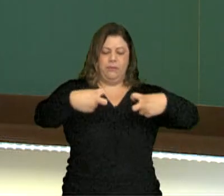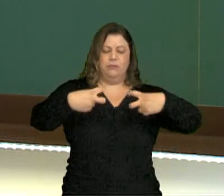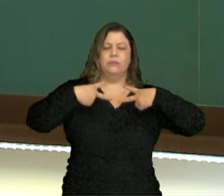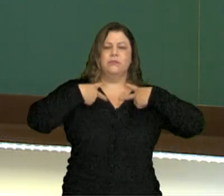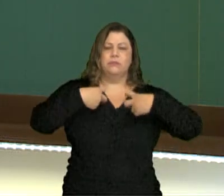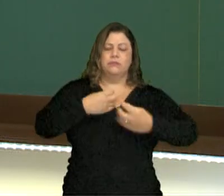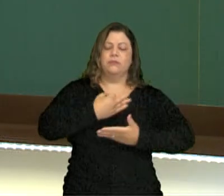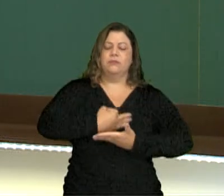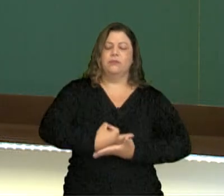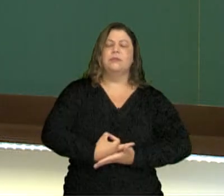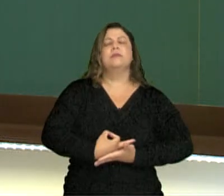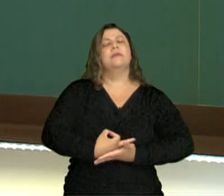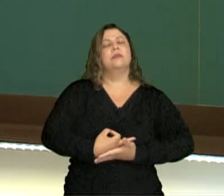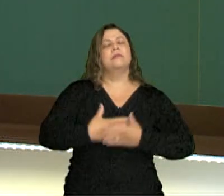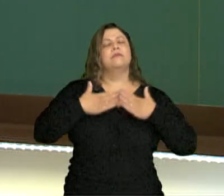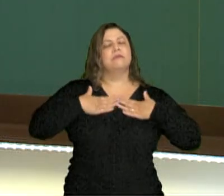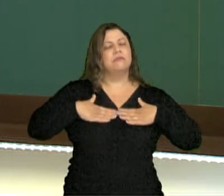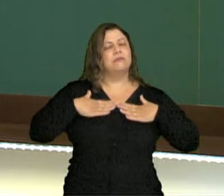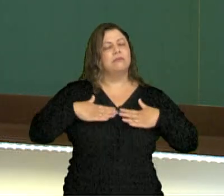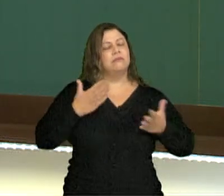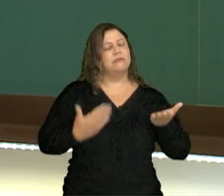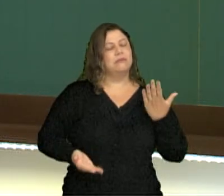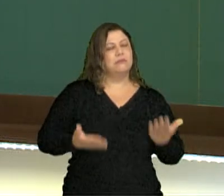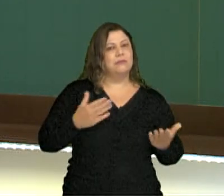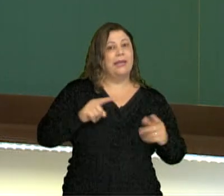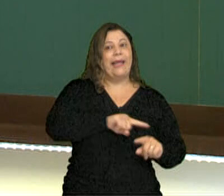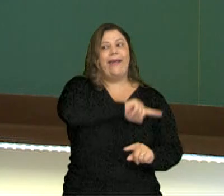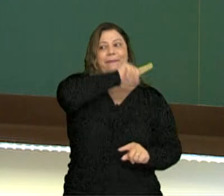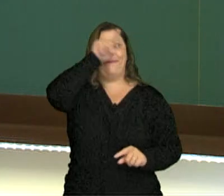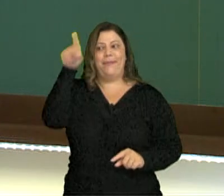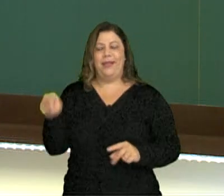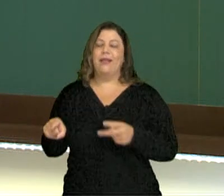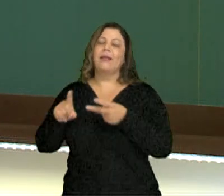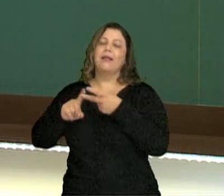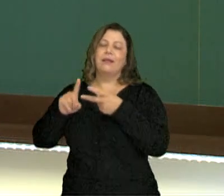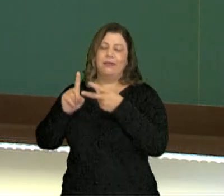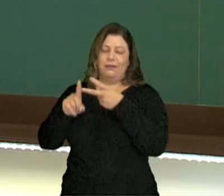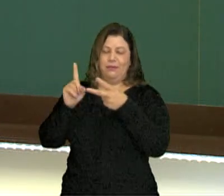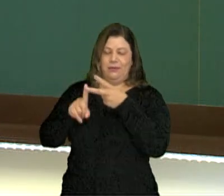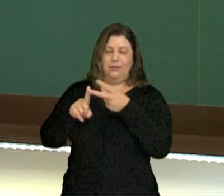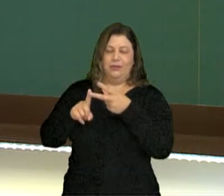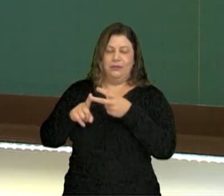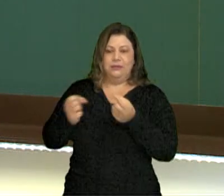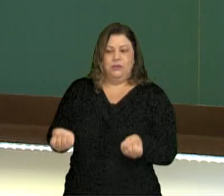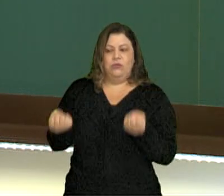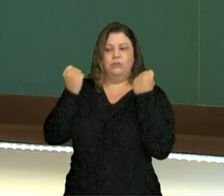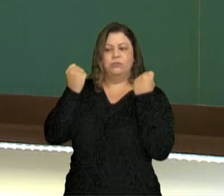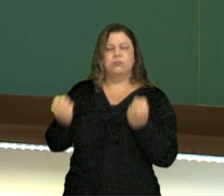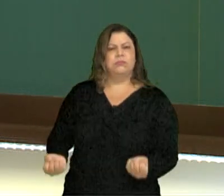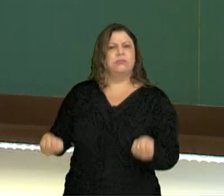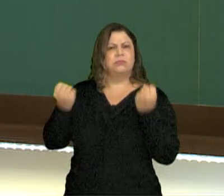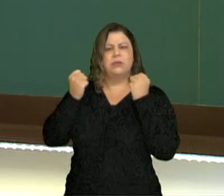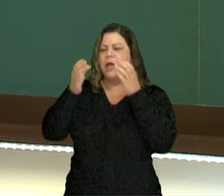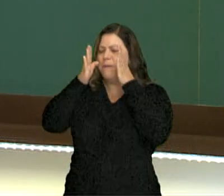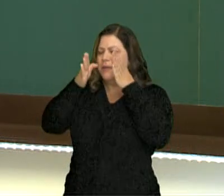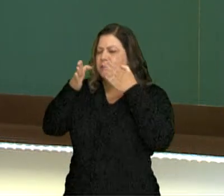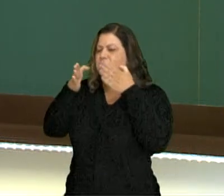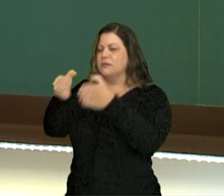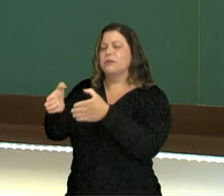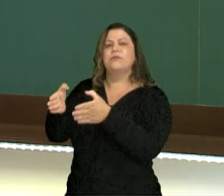da meditação, da concentração. Já na ginástica de condicionamento físico, nós temos mais esse enfoque